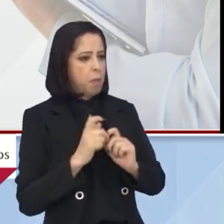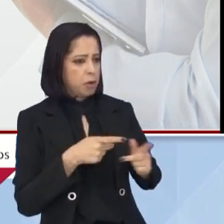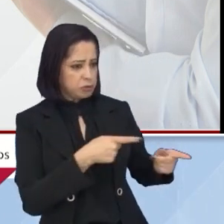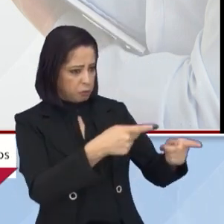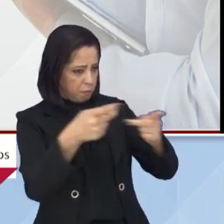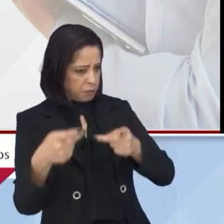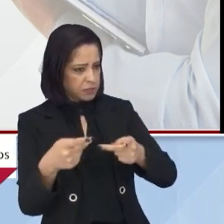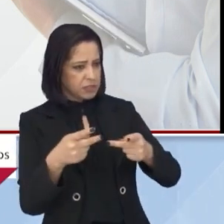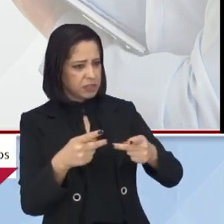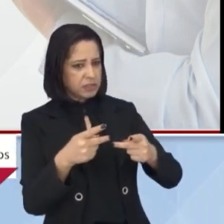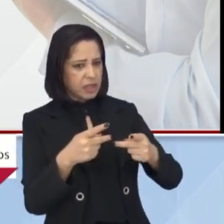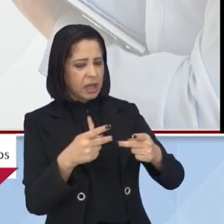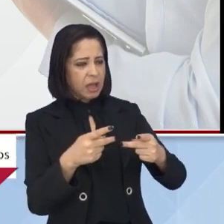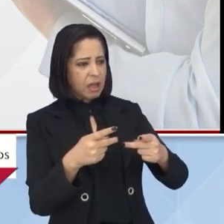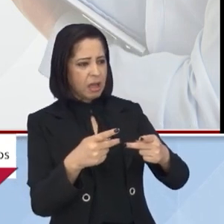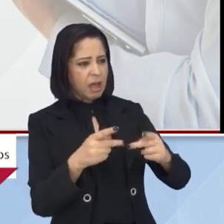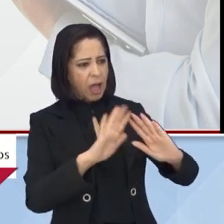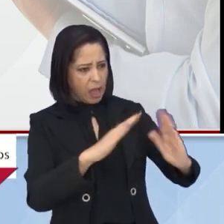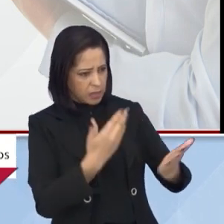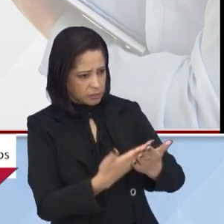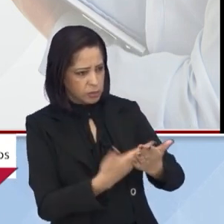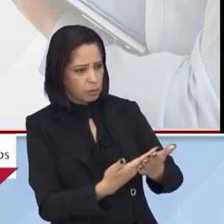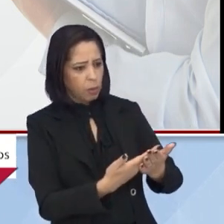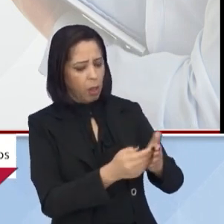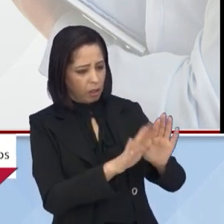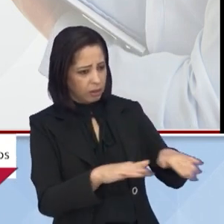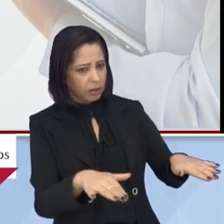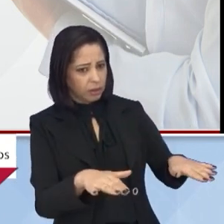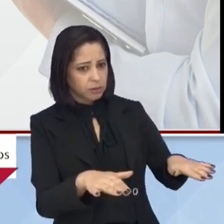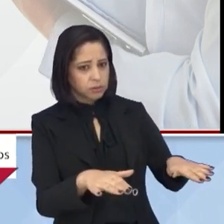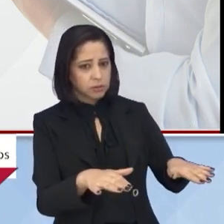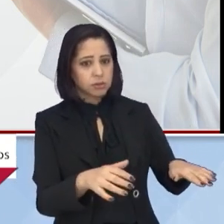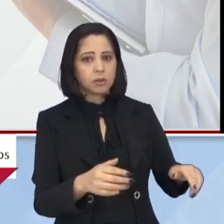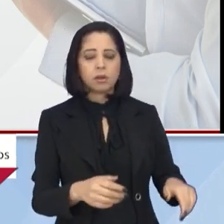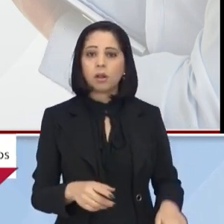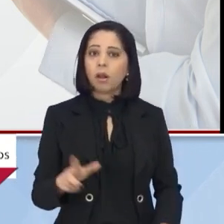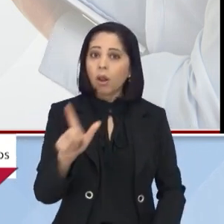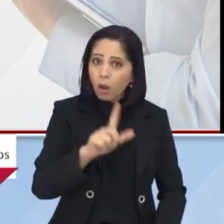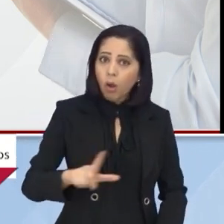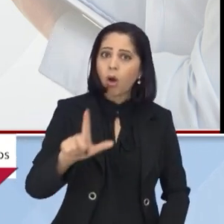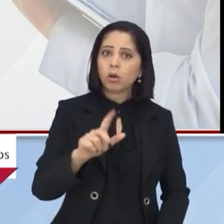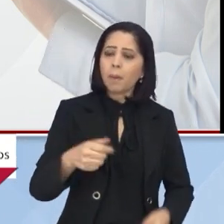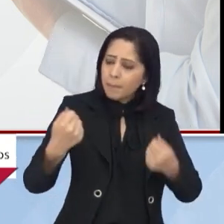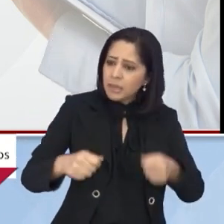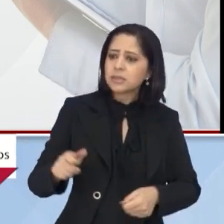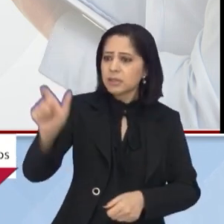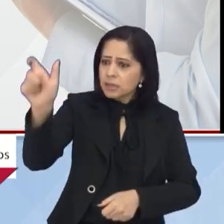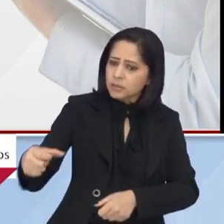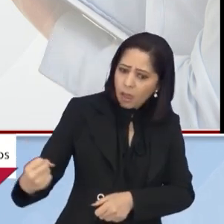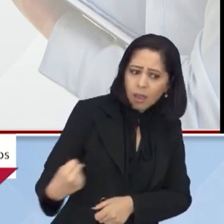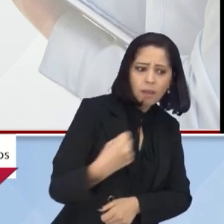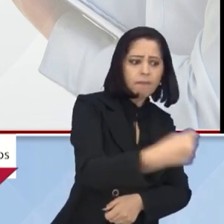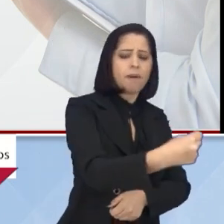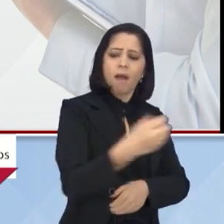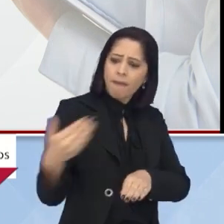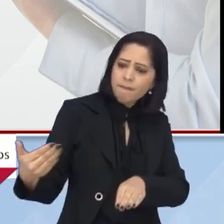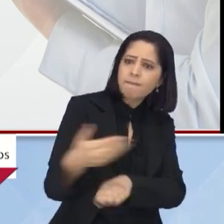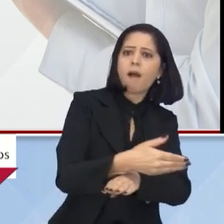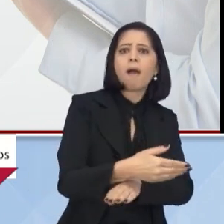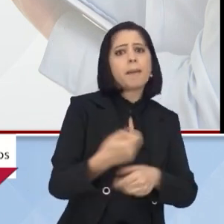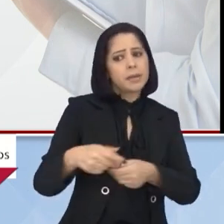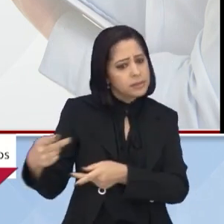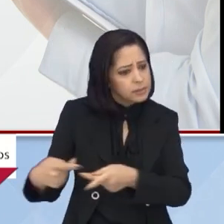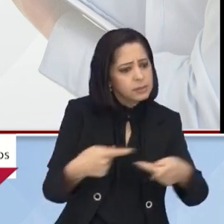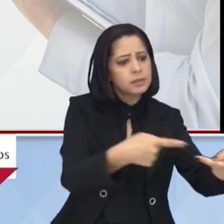subvencionada quando eu trouxe esse exemplo da creche é obrigação gente não é questão de poder é questão de que é existe essa